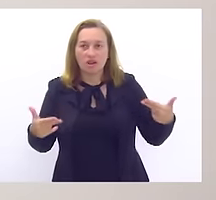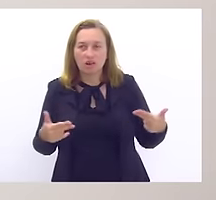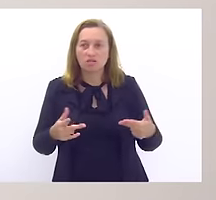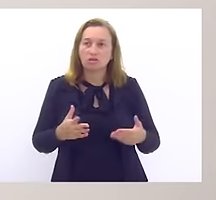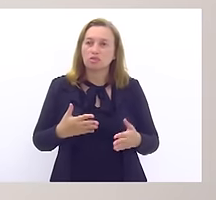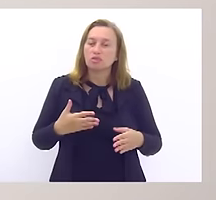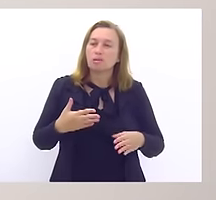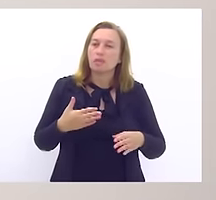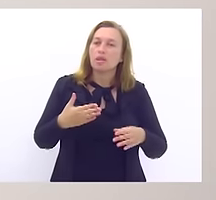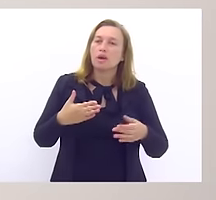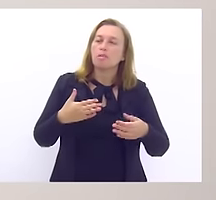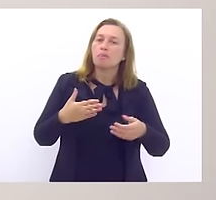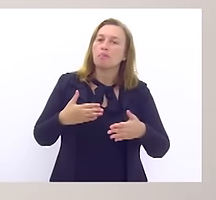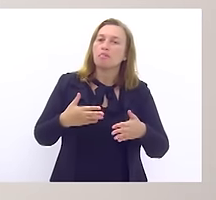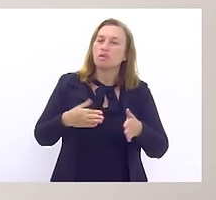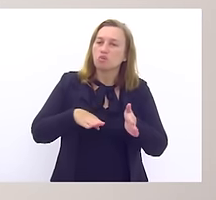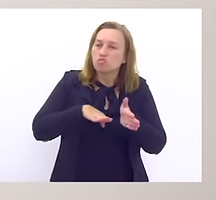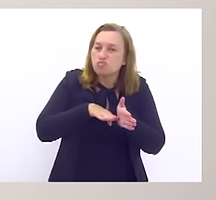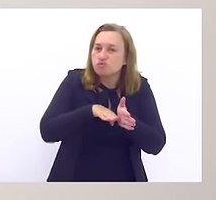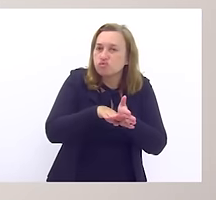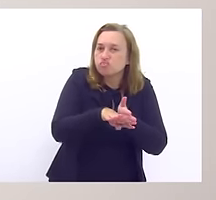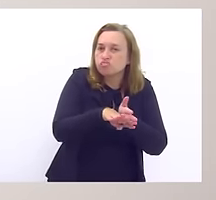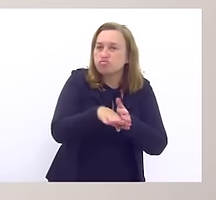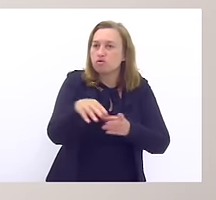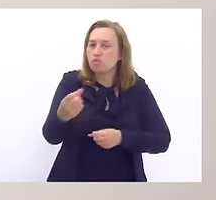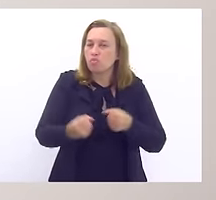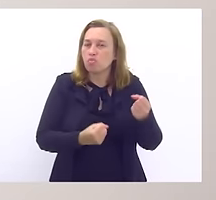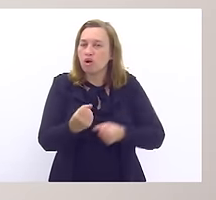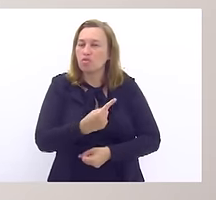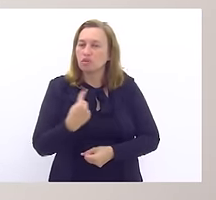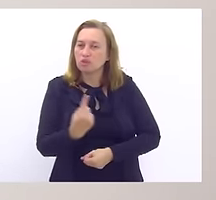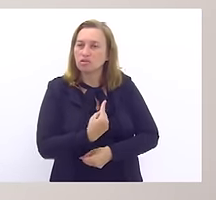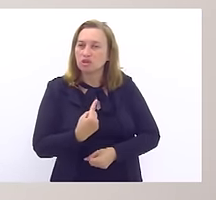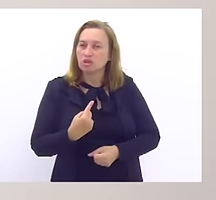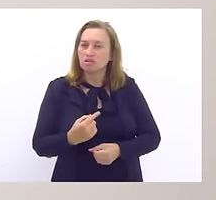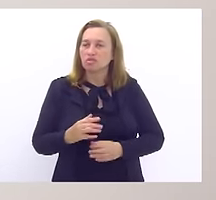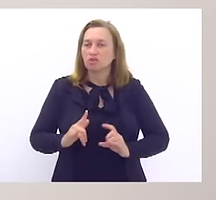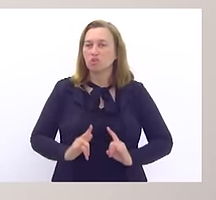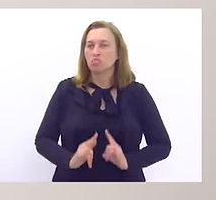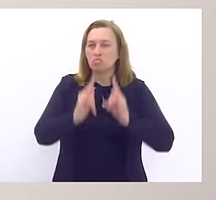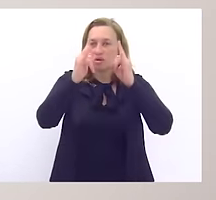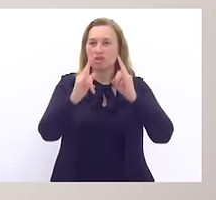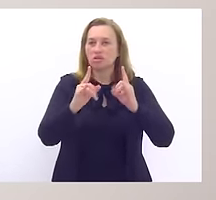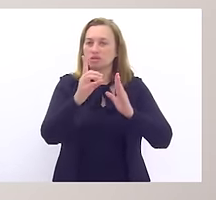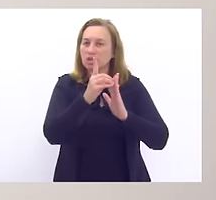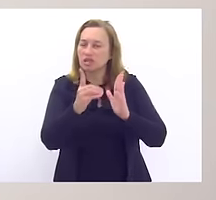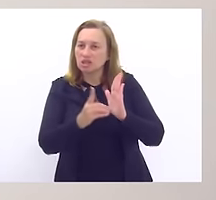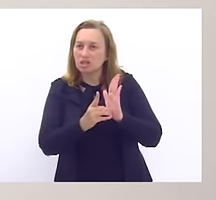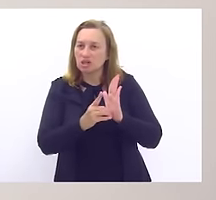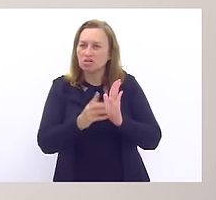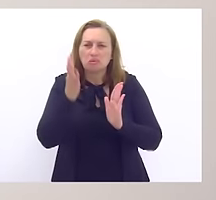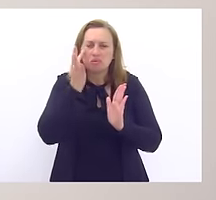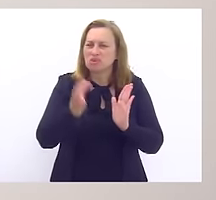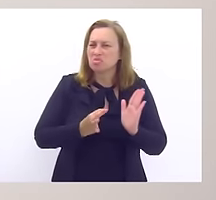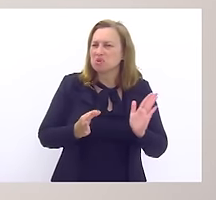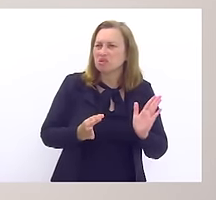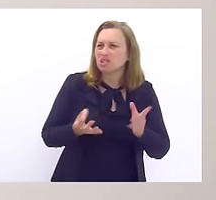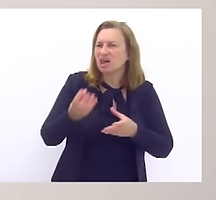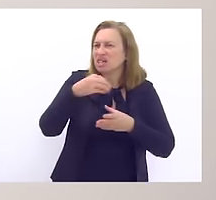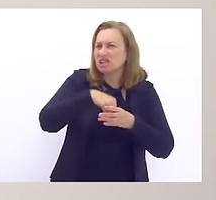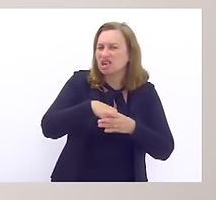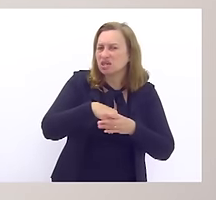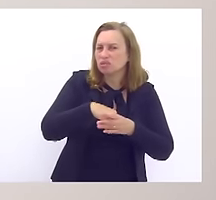nossas viaturas Alan em frente ao prédio do Detran para desembarcarmos não sabia o que era que tava dentro